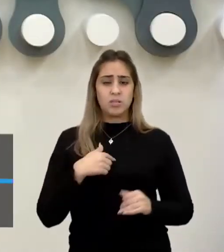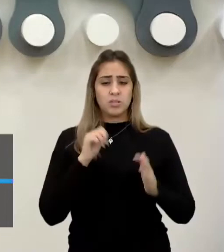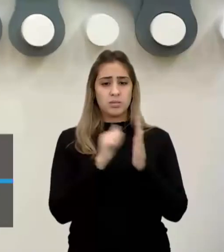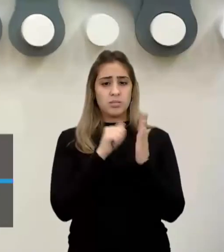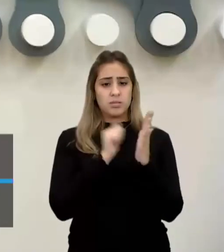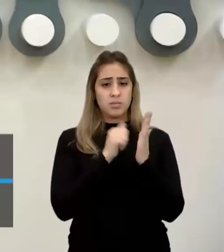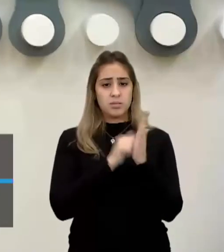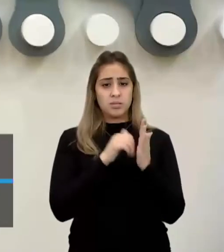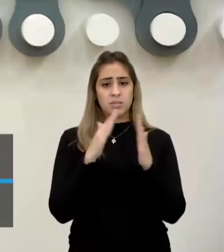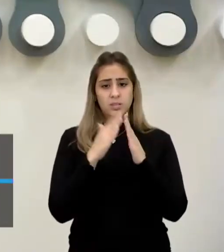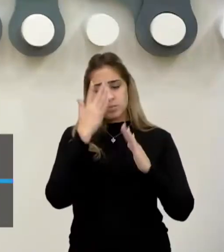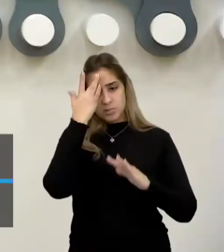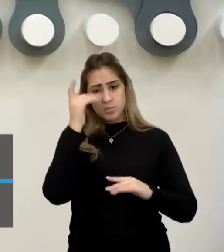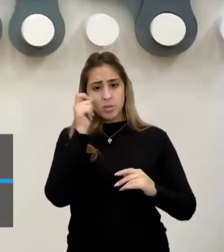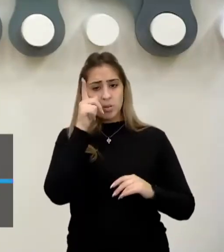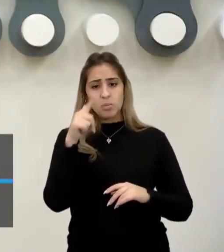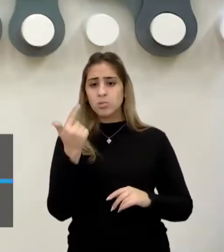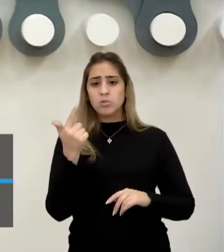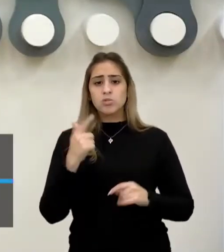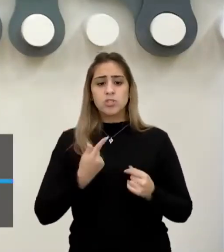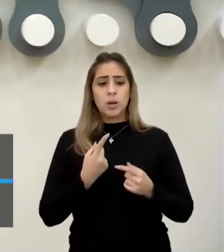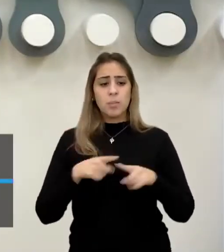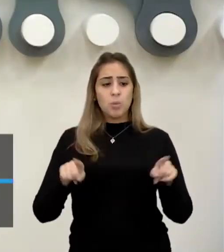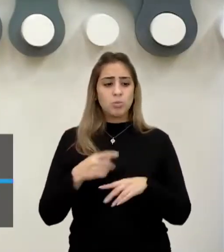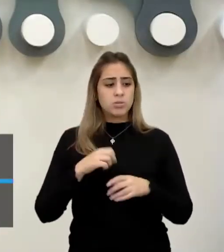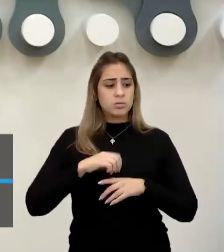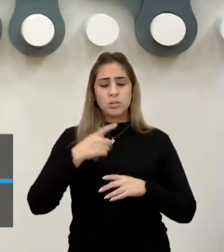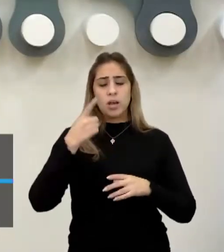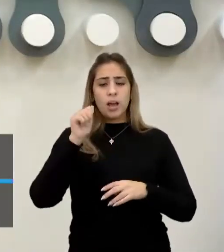na casa das pessoas pra acordar, porque não tinha despertador.